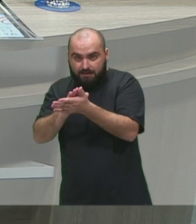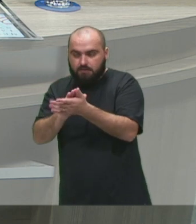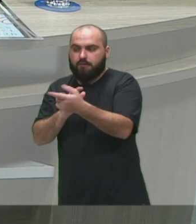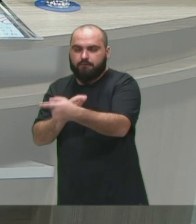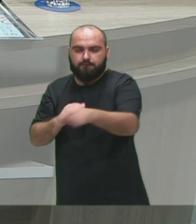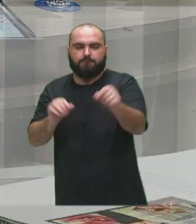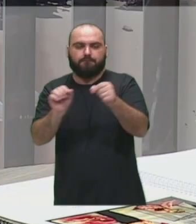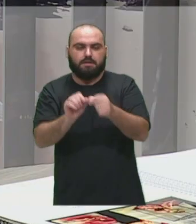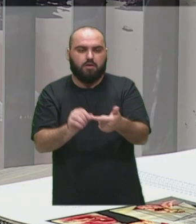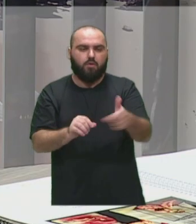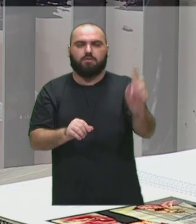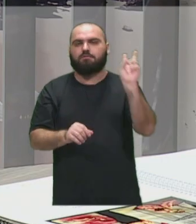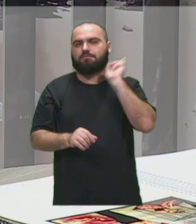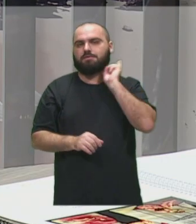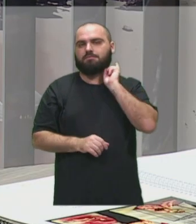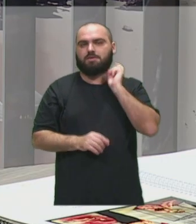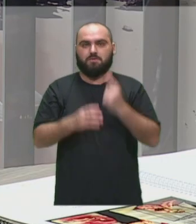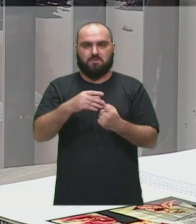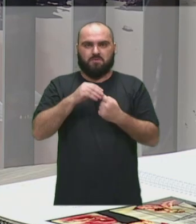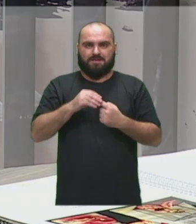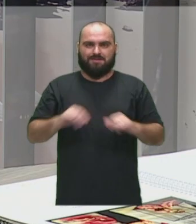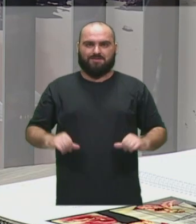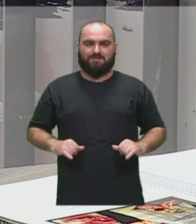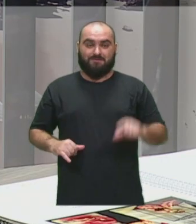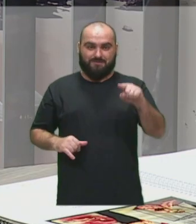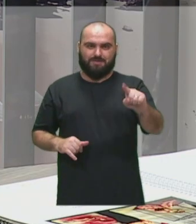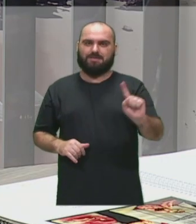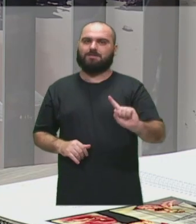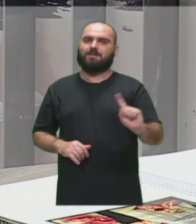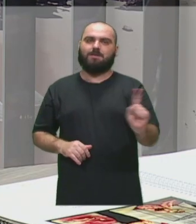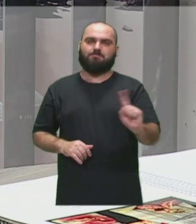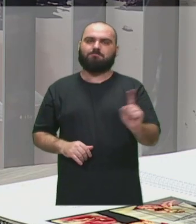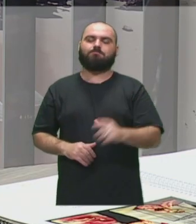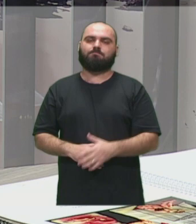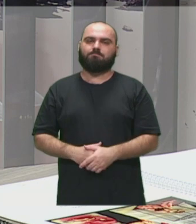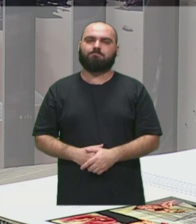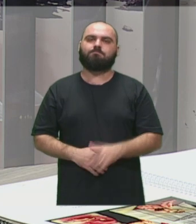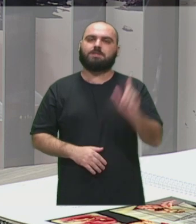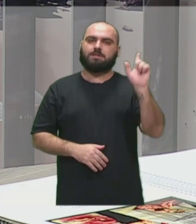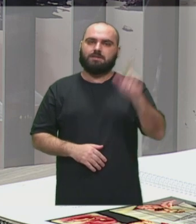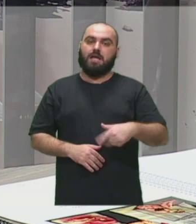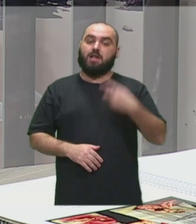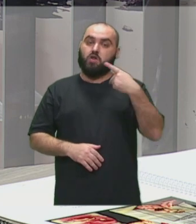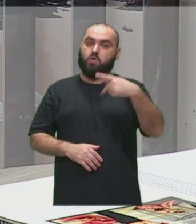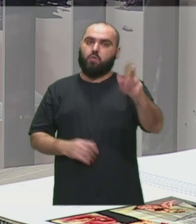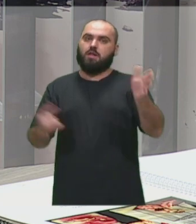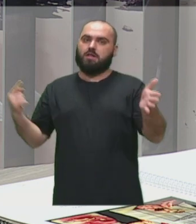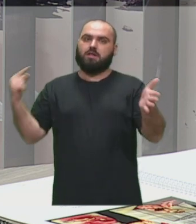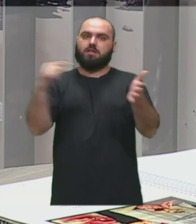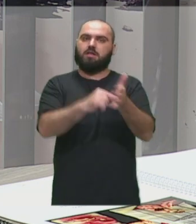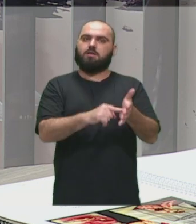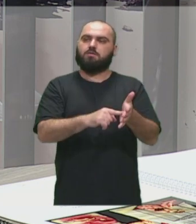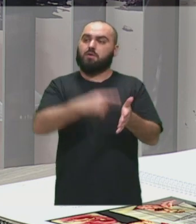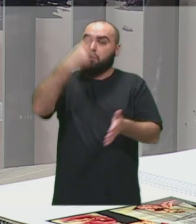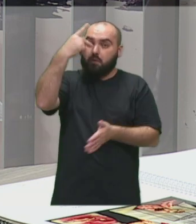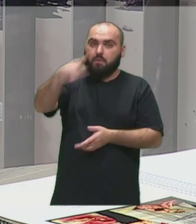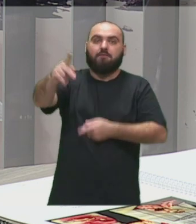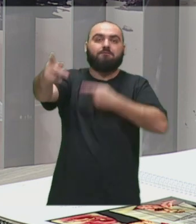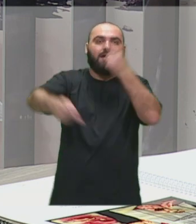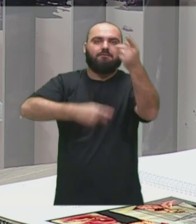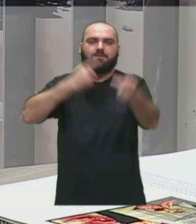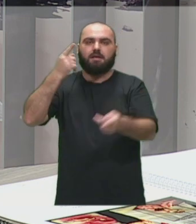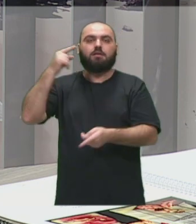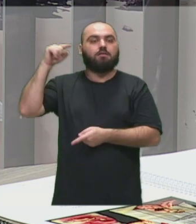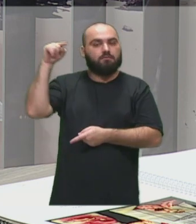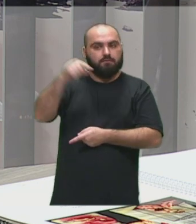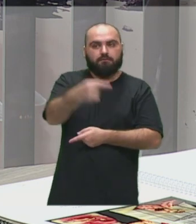é a única que está sofrendo. E é por meio da sua denúncia, da sua fala, que você vai